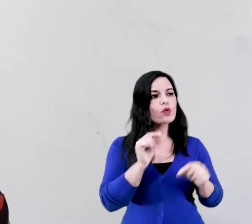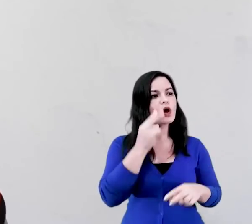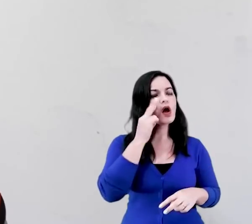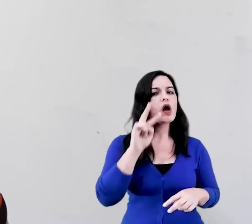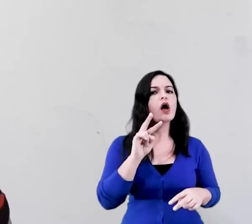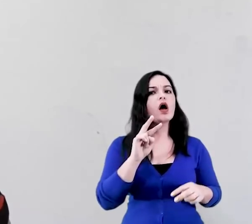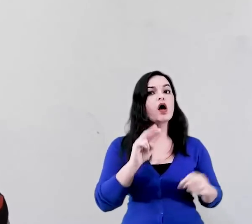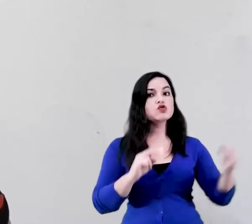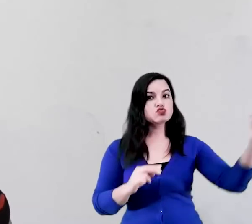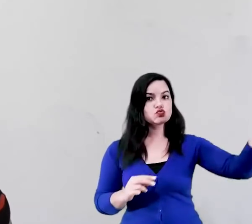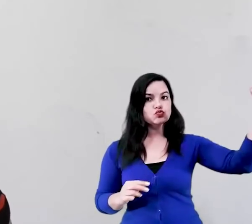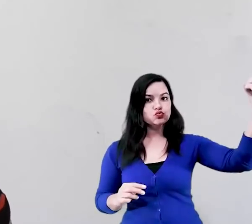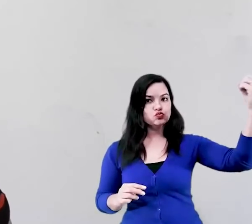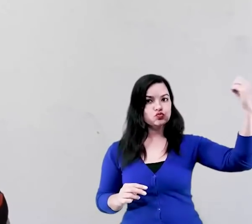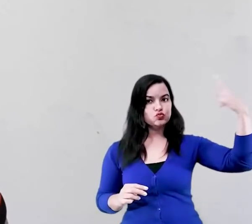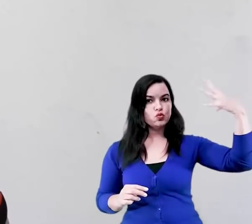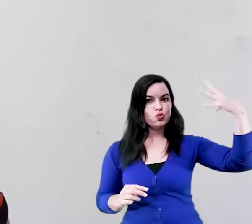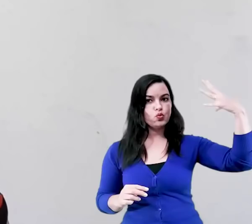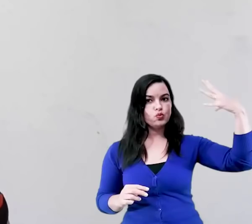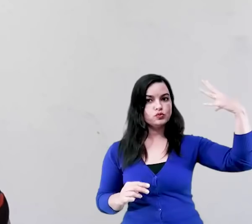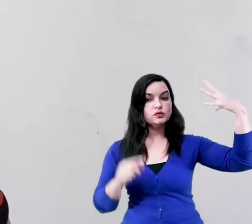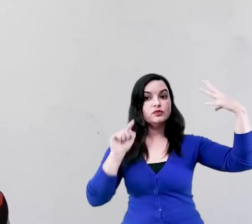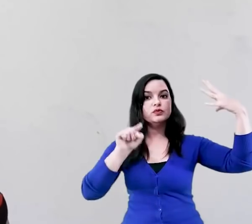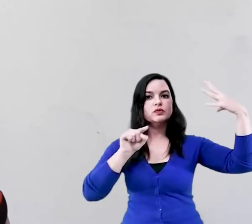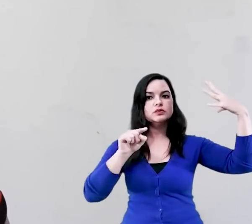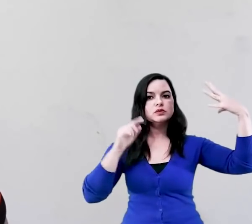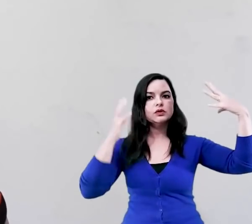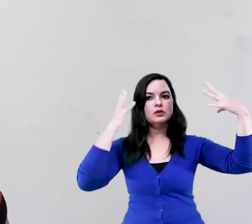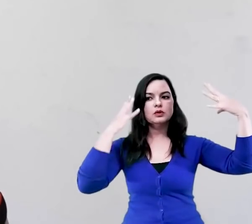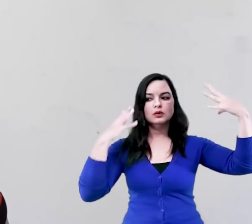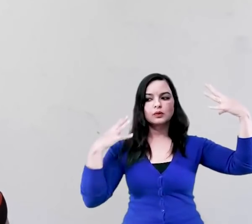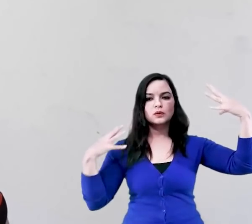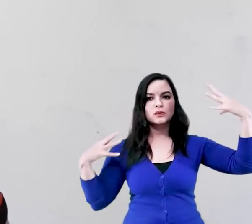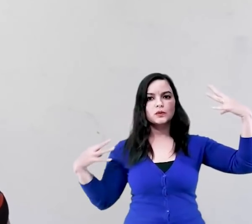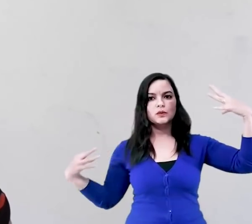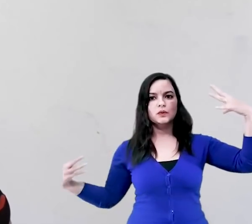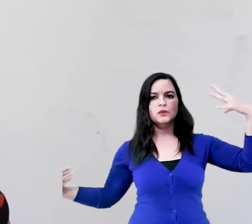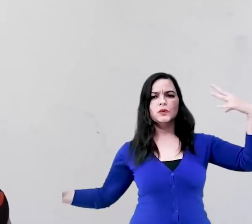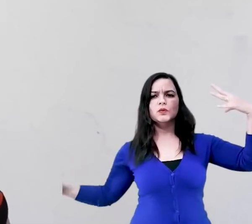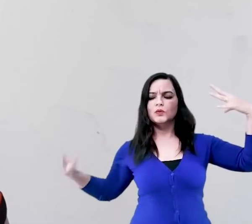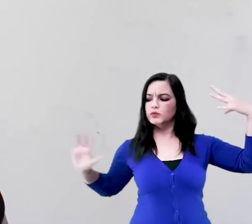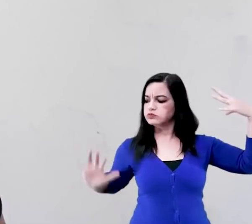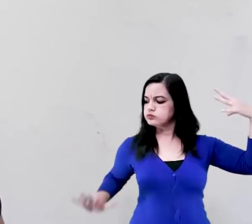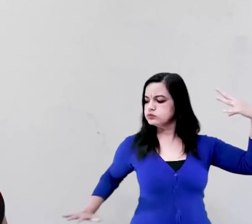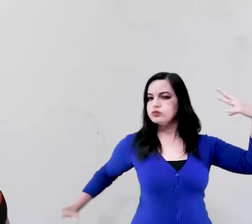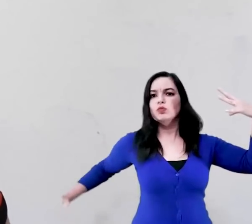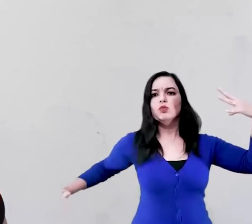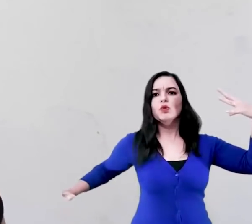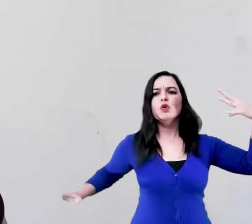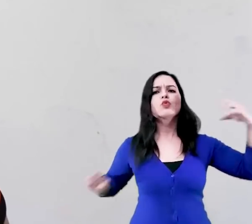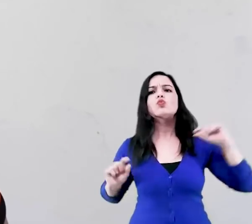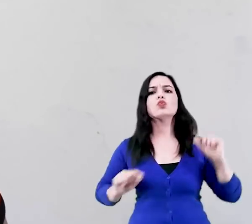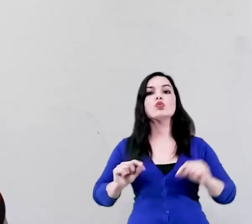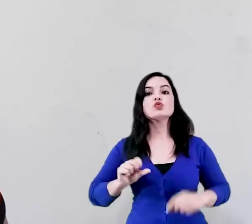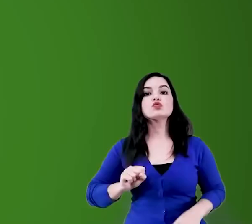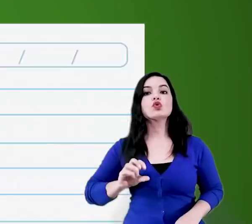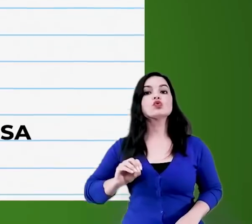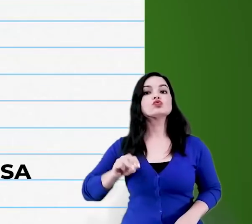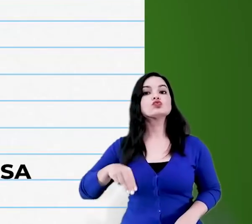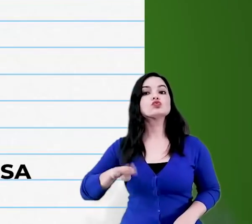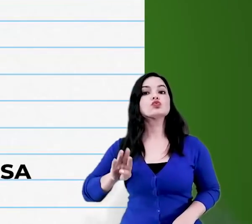sua sombra. Aí, corre lá no seu caderno e marca assim como eu vou te